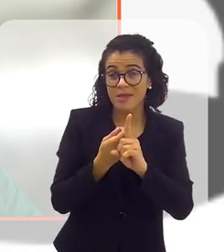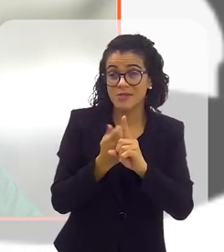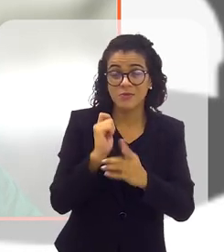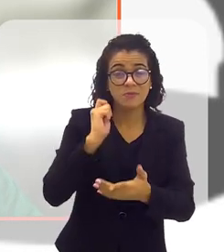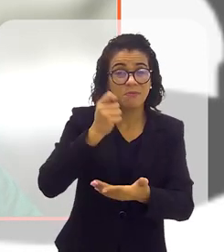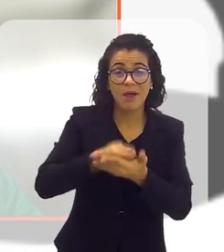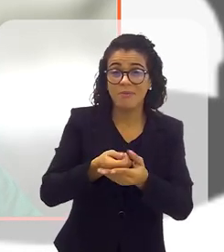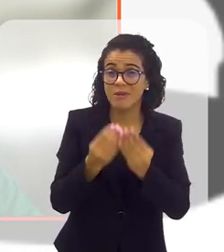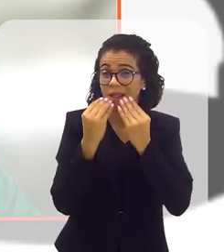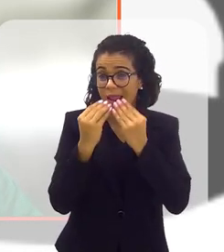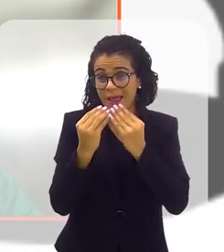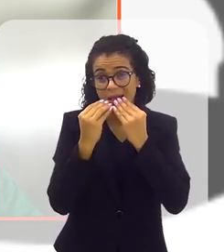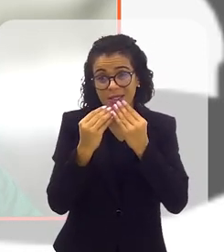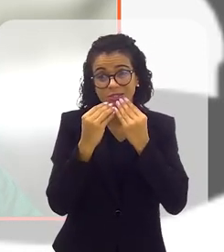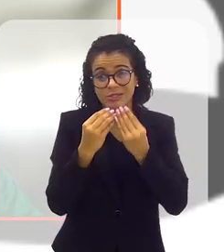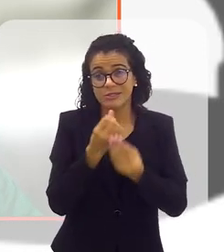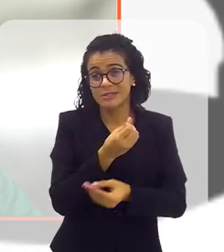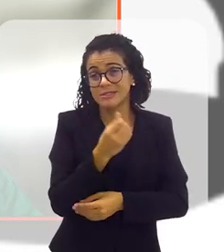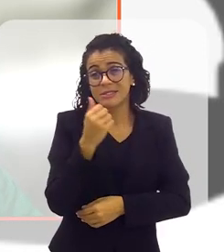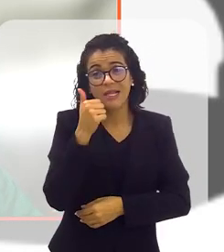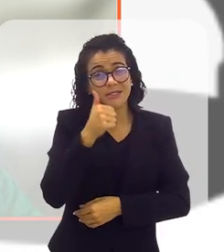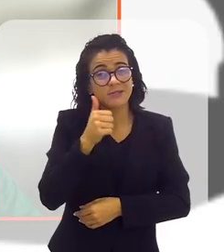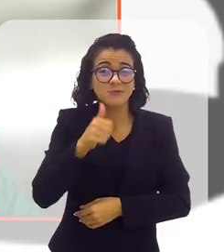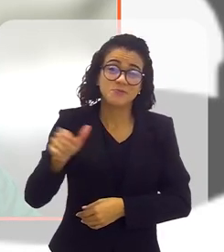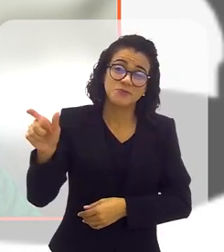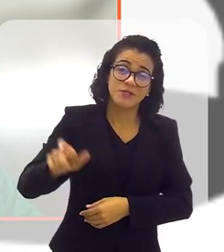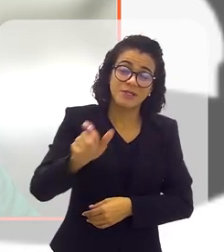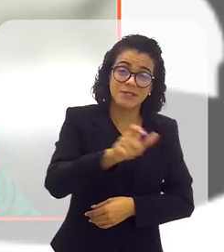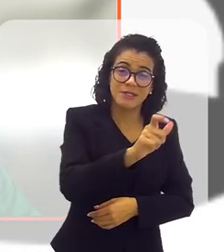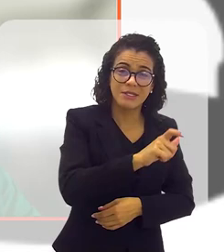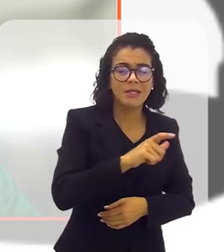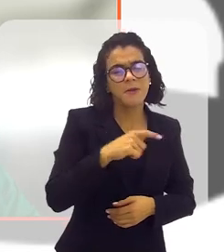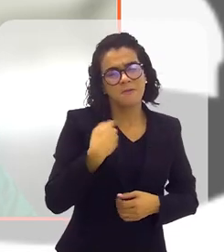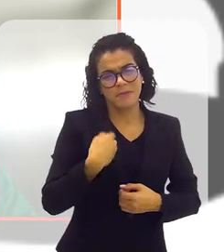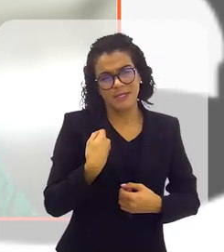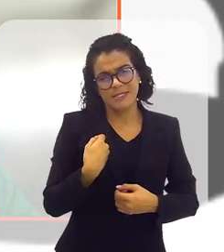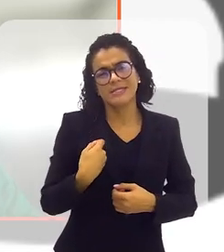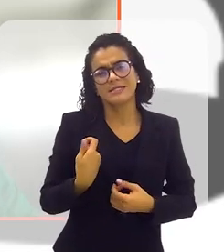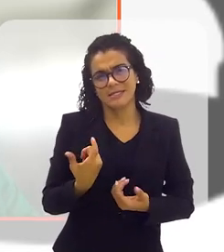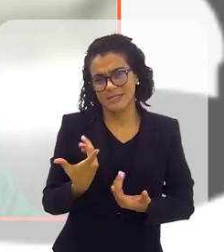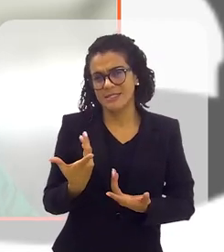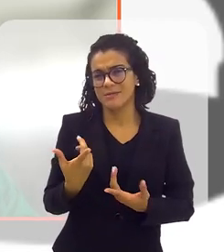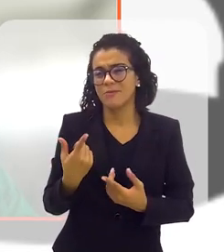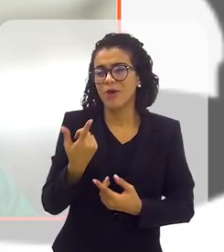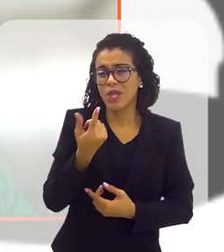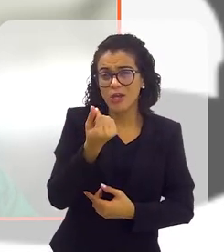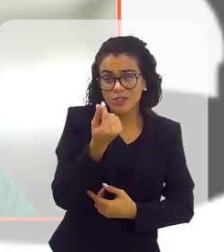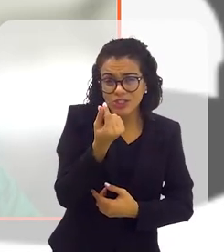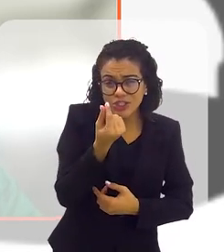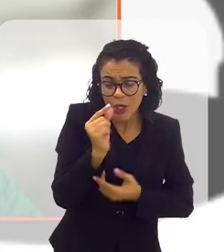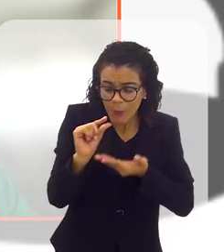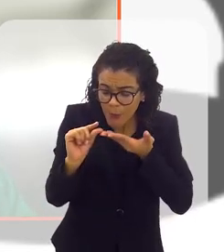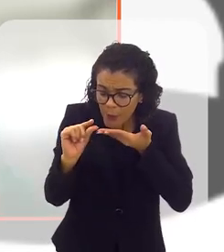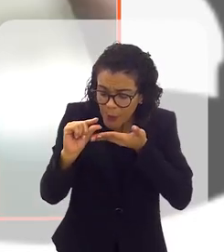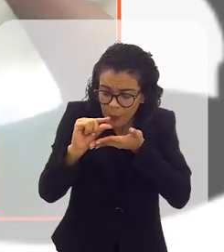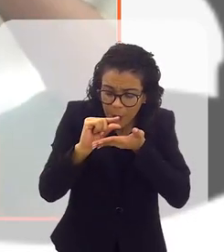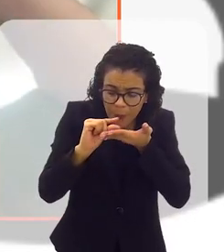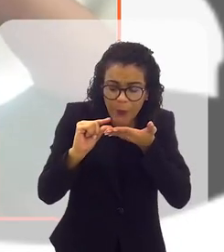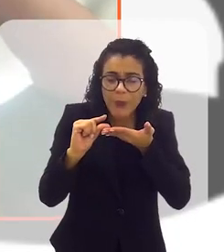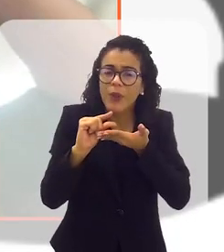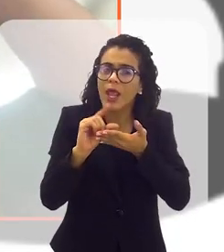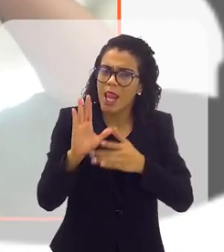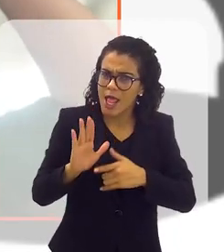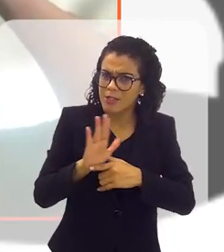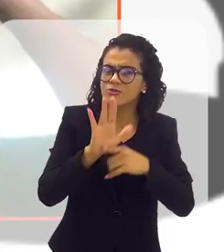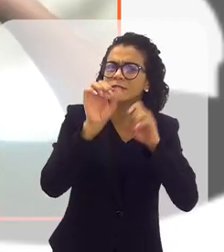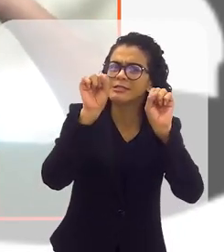de pagamento do lanche que essas mulheres tomam. A gente precisa fazer conta que o dinheiro picado de formiguinha,